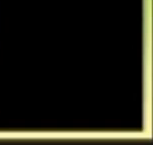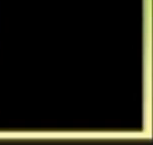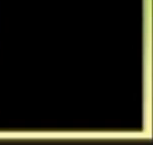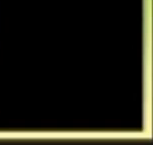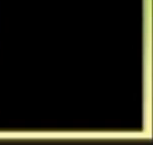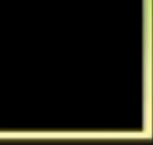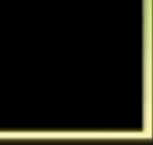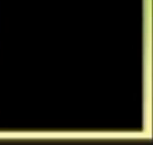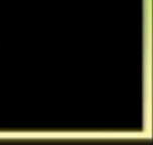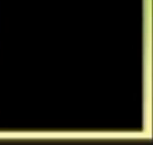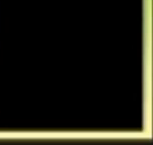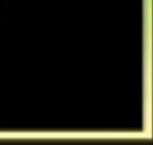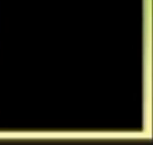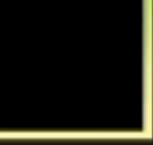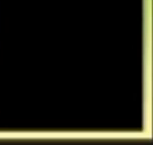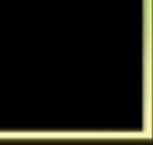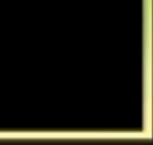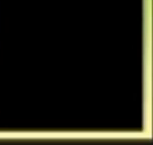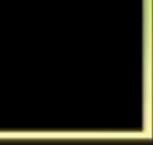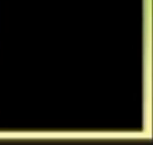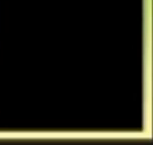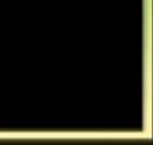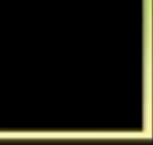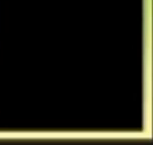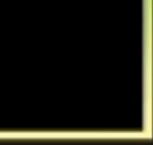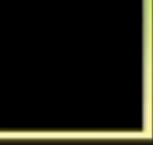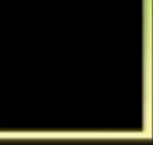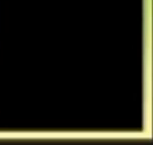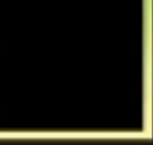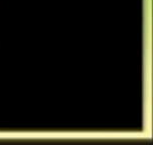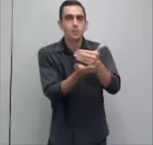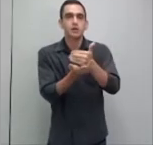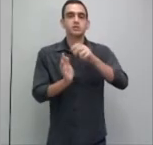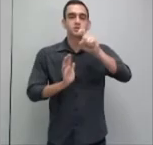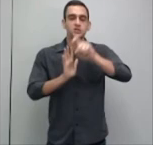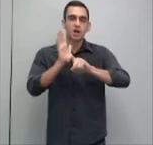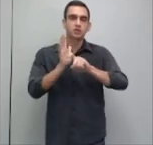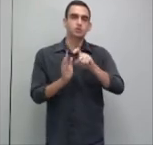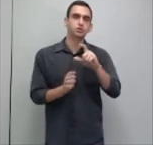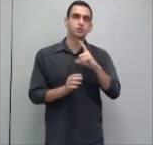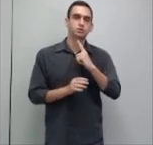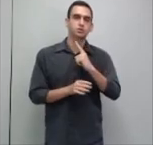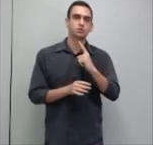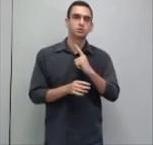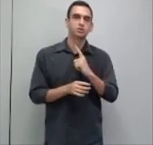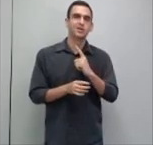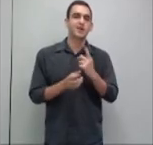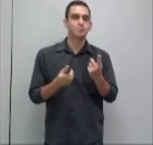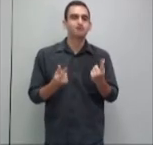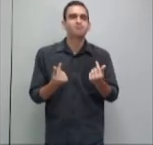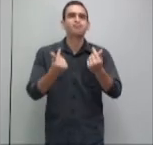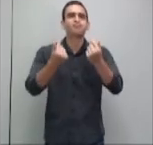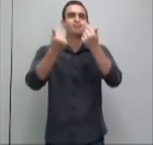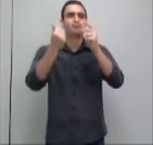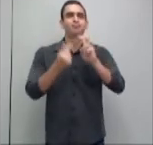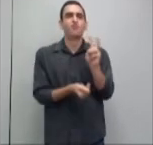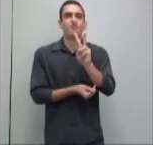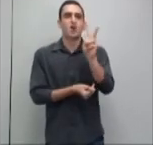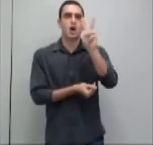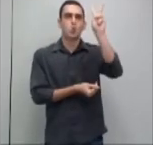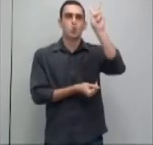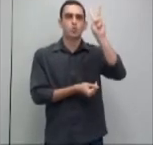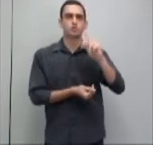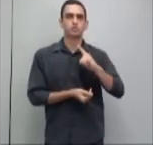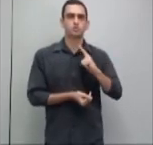a notificação no próprio processo atingiu a mesma finalidade a relatora concluiu ainda que é devida indenização a